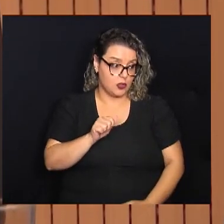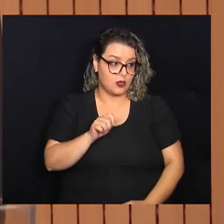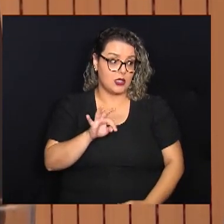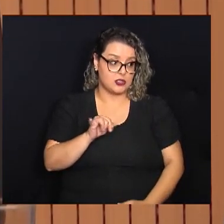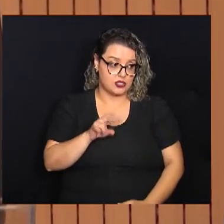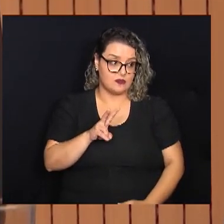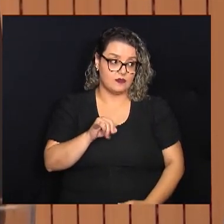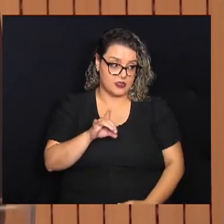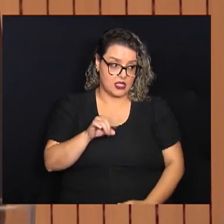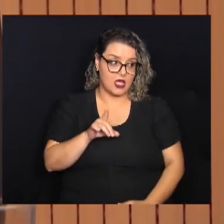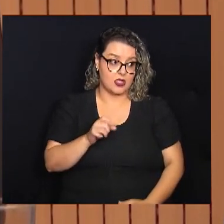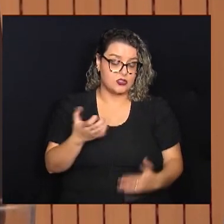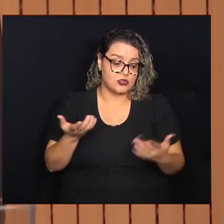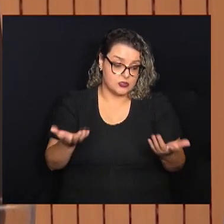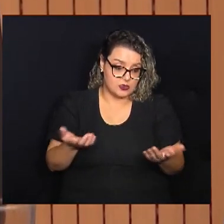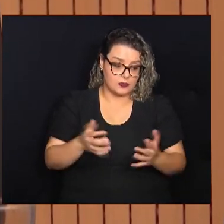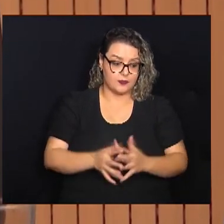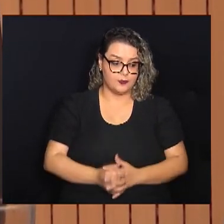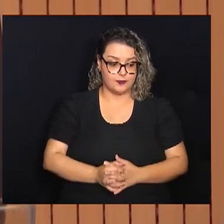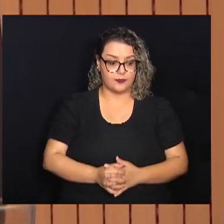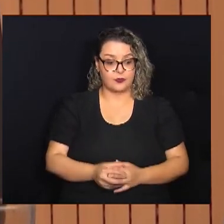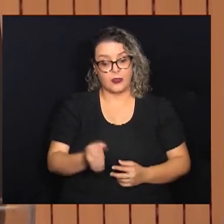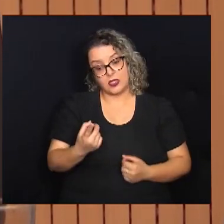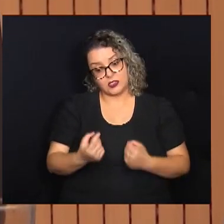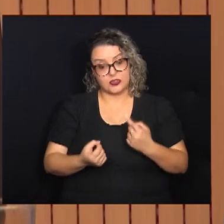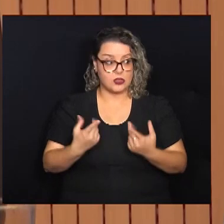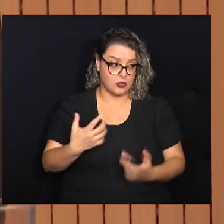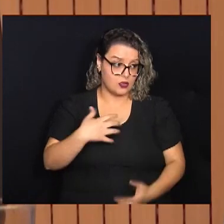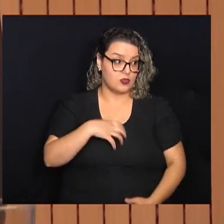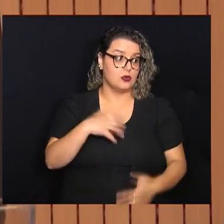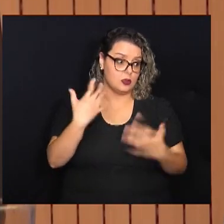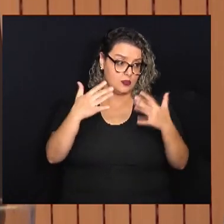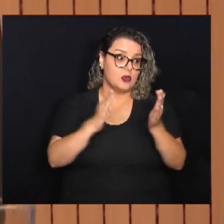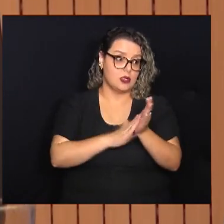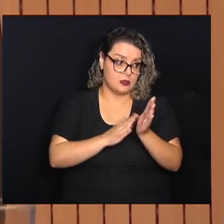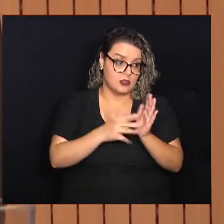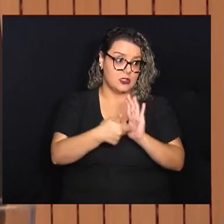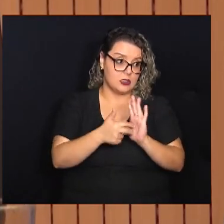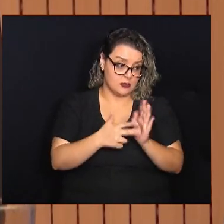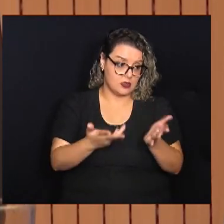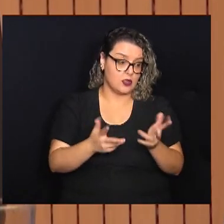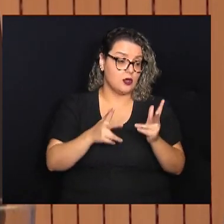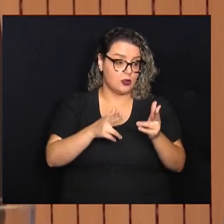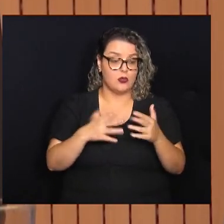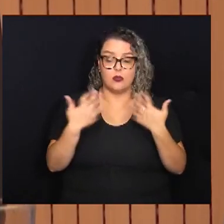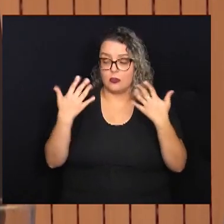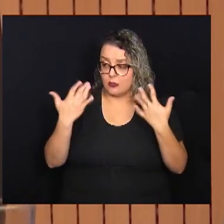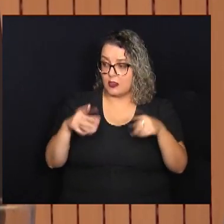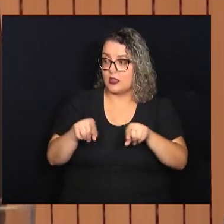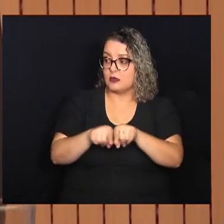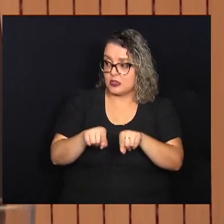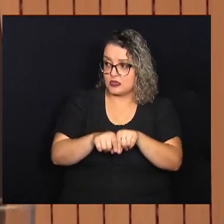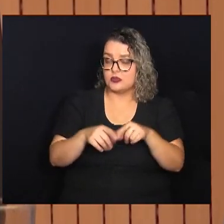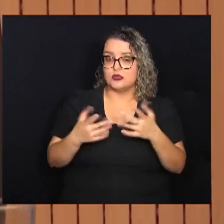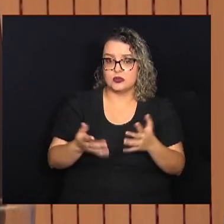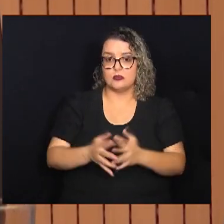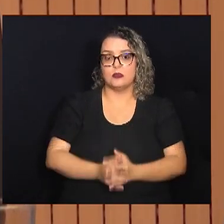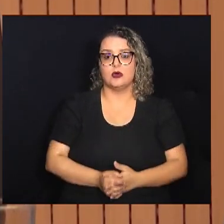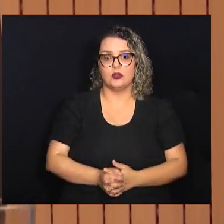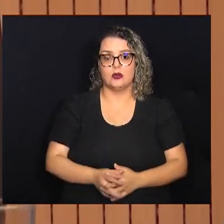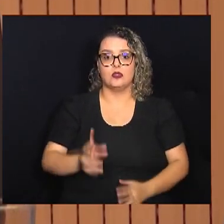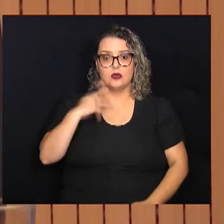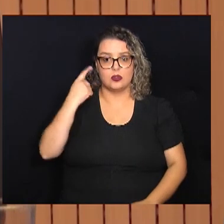parabenizou a iniciativa dos legisladores e disse que é preciso, sim, pensar em uma nova legislação. Muito tem se